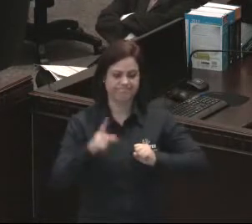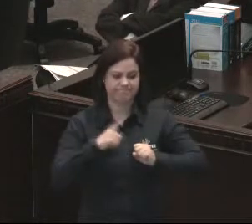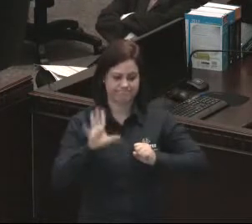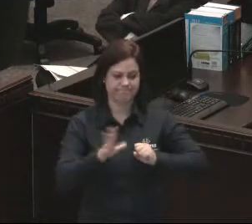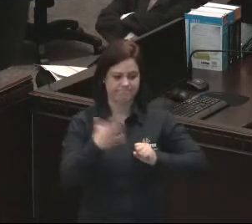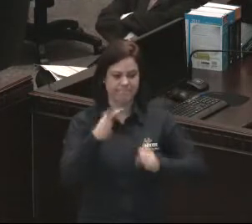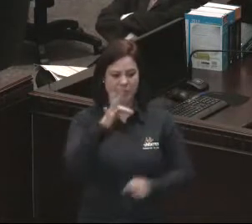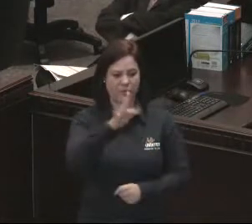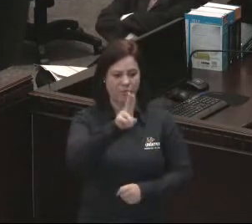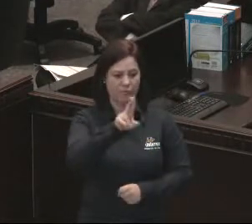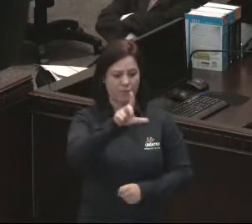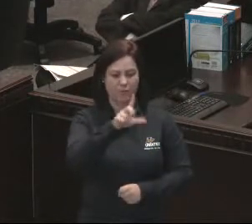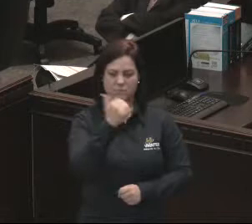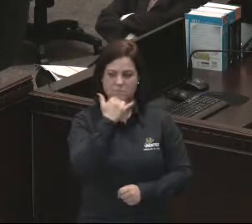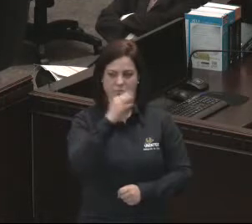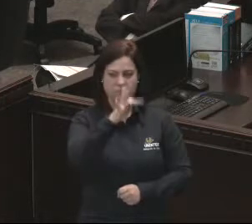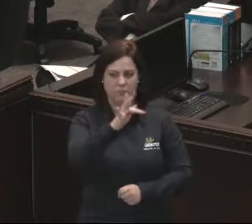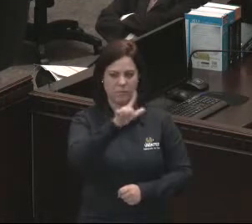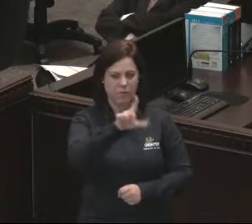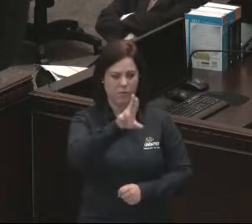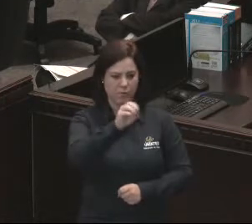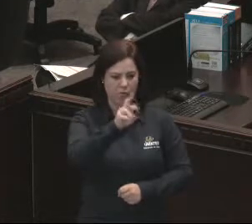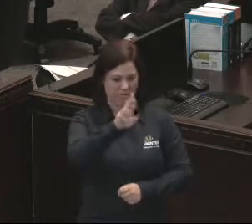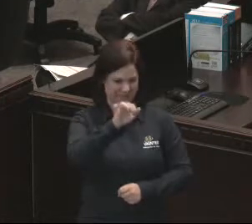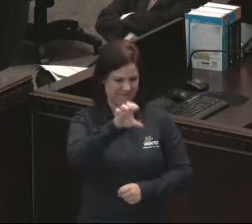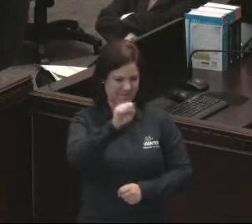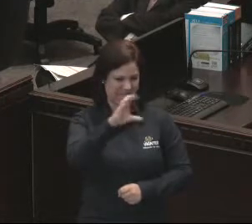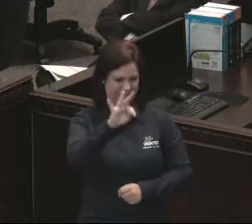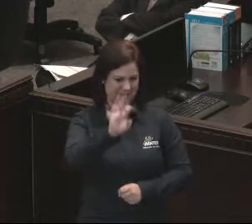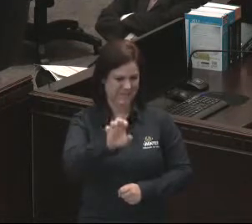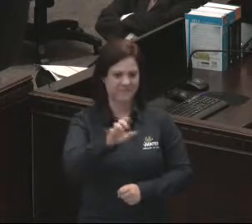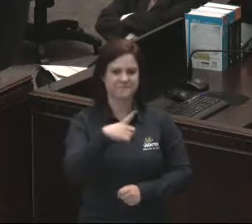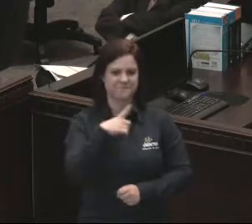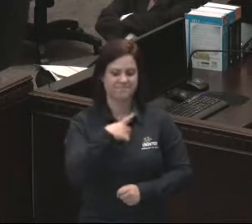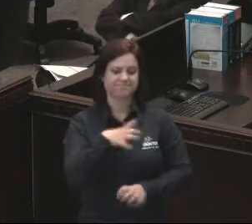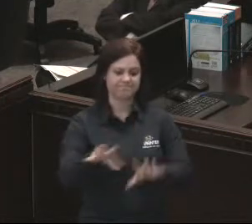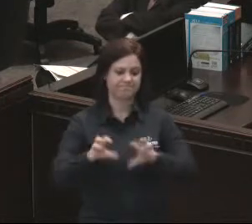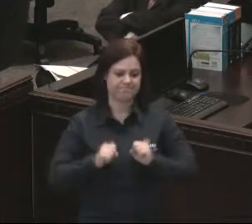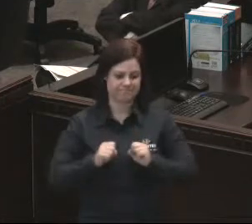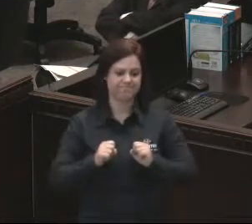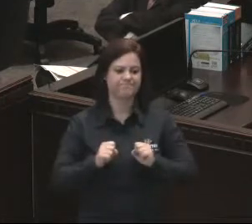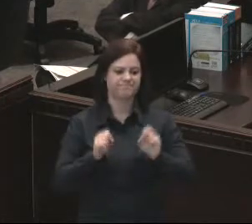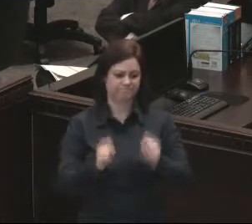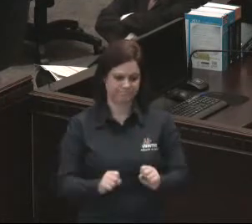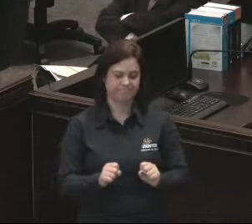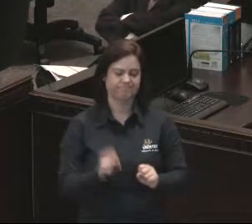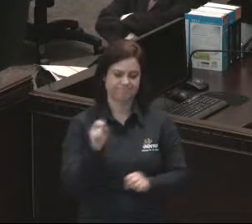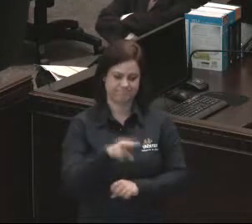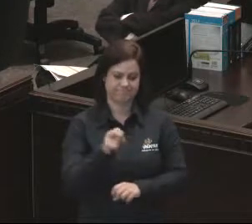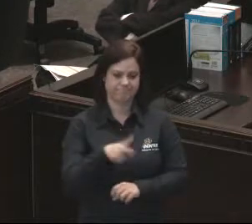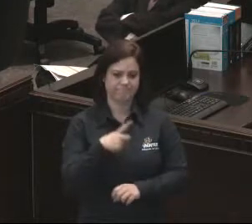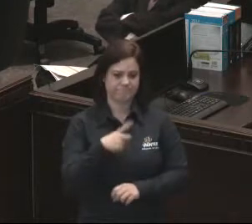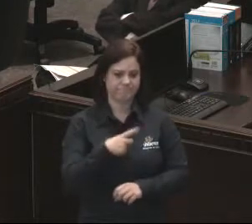tipo de imobilidade que tira a nossa possibilidade, algumas decisões tiram a possibilidade